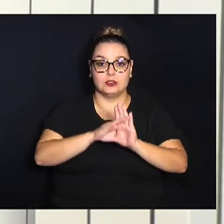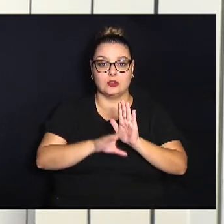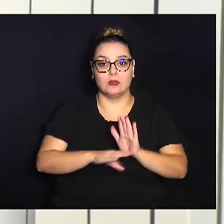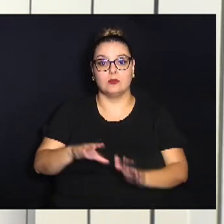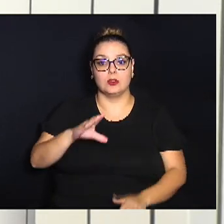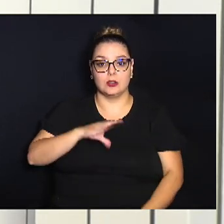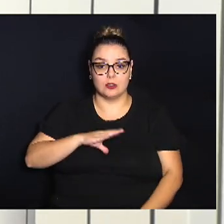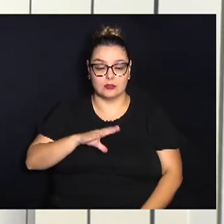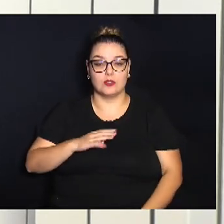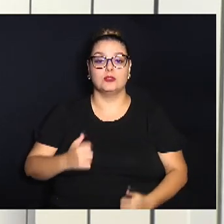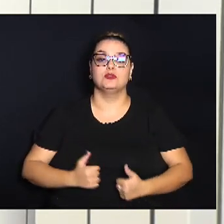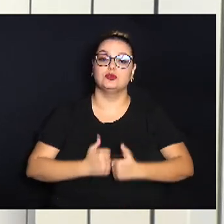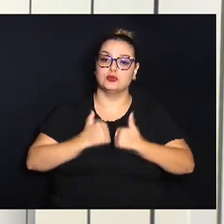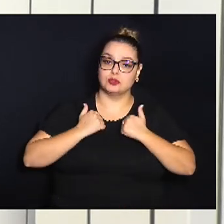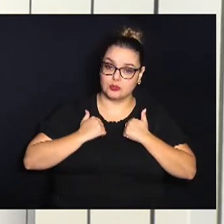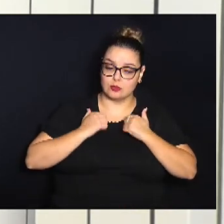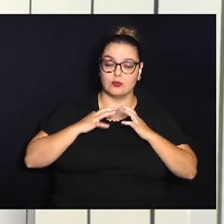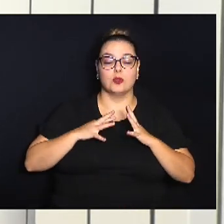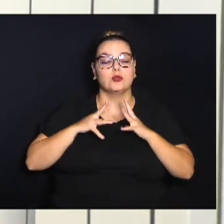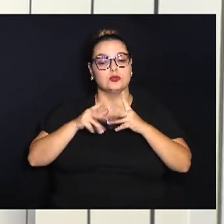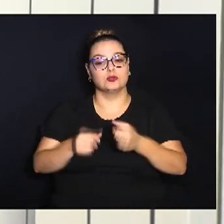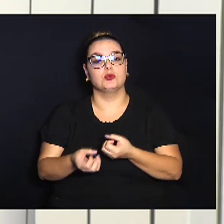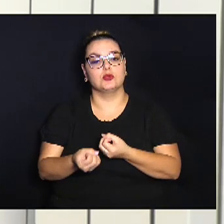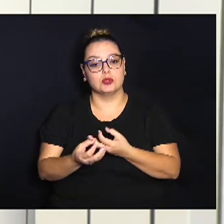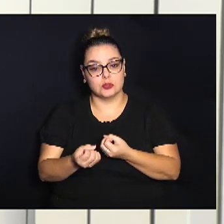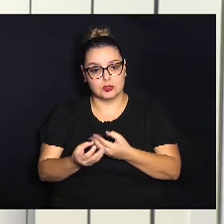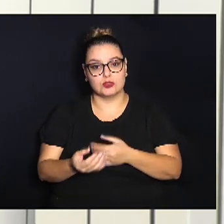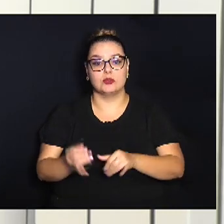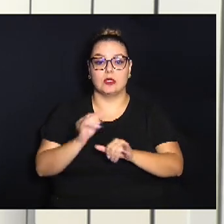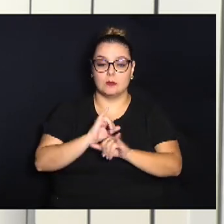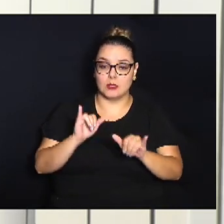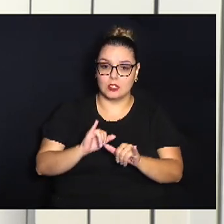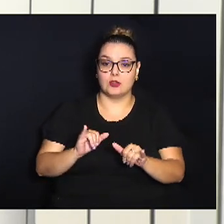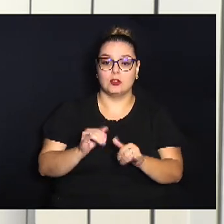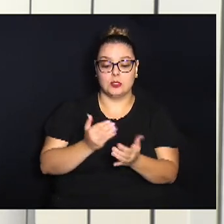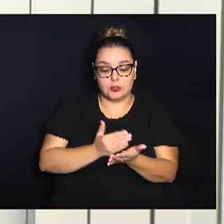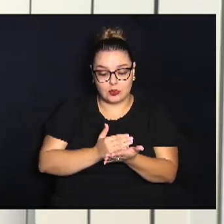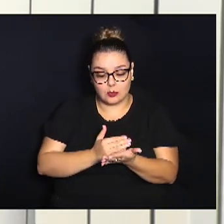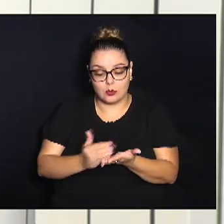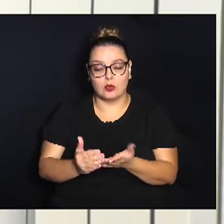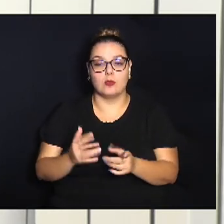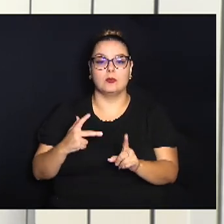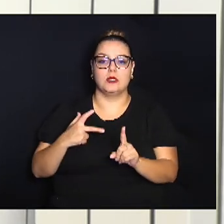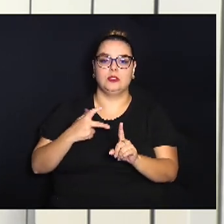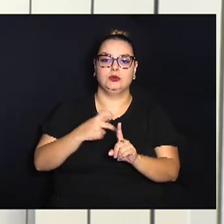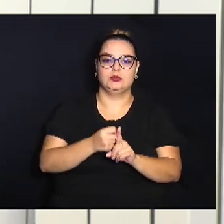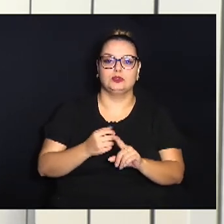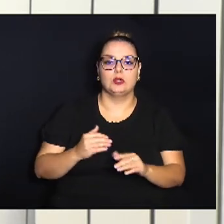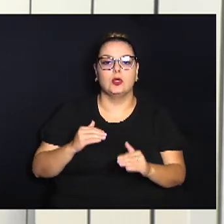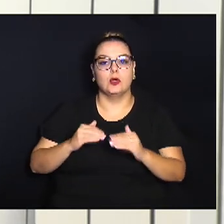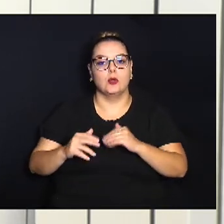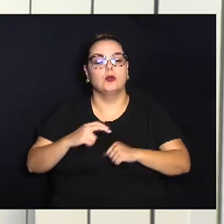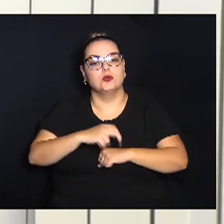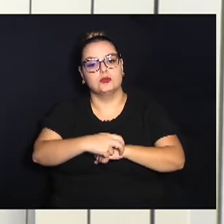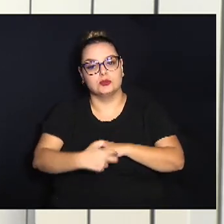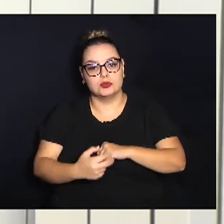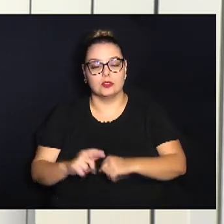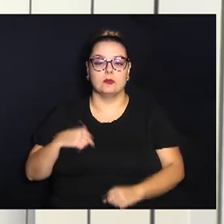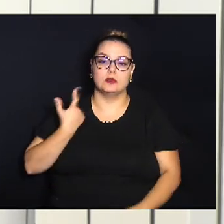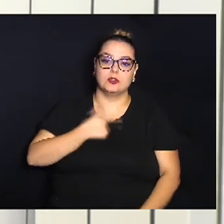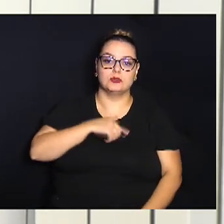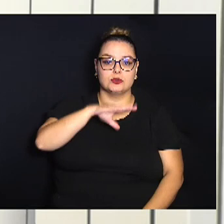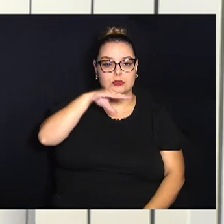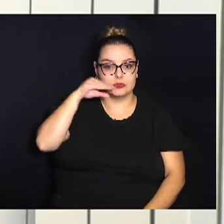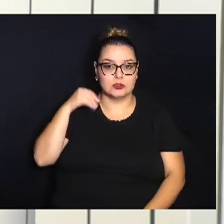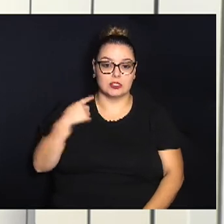de Imunização, por todas essas informações. Então, início da vacinação contra a dengue para os nossos